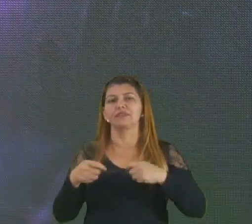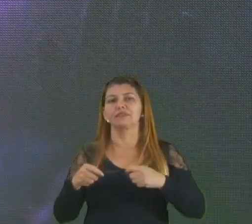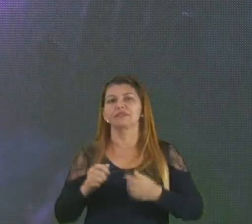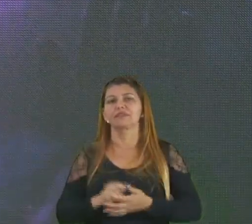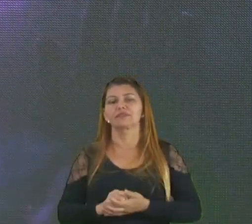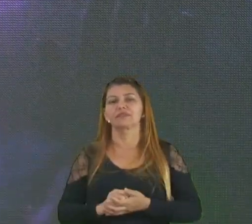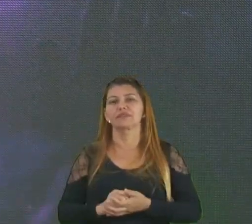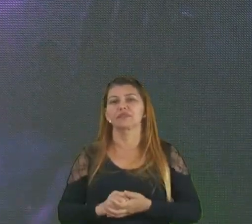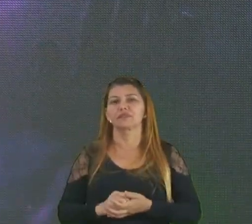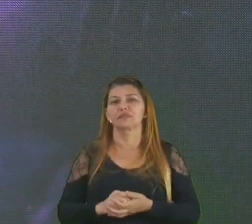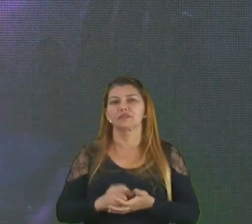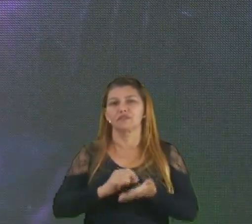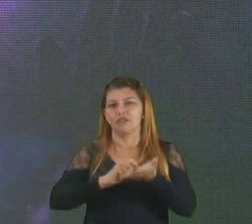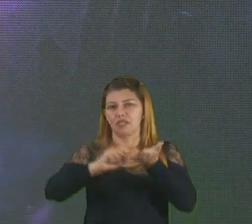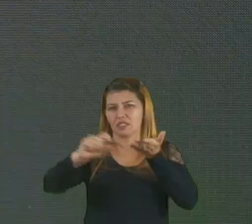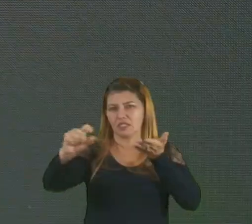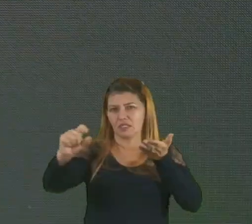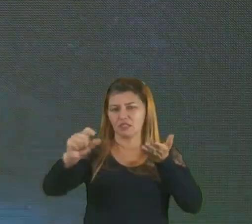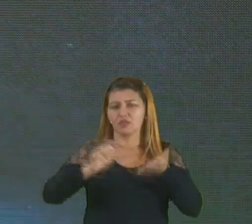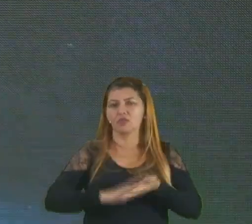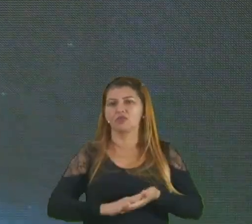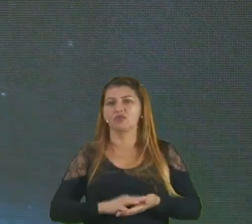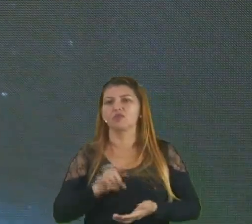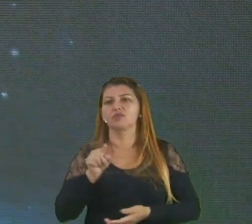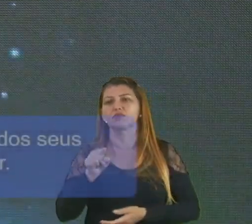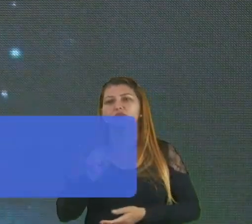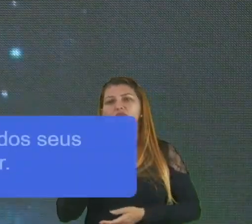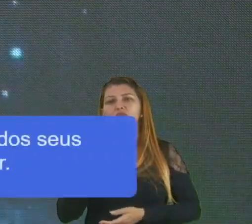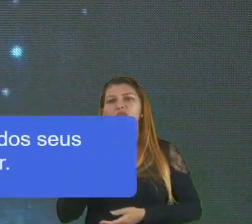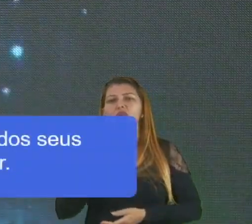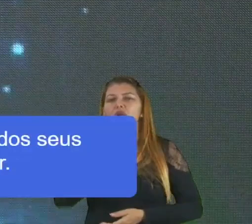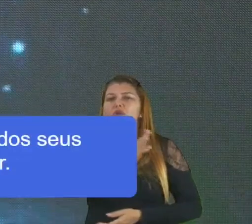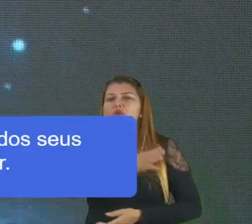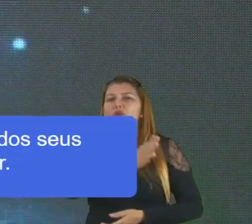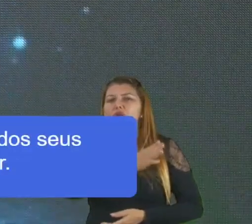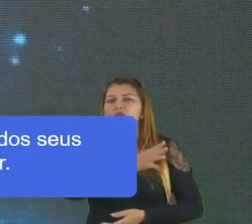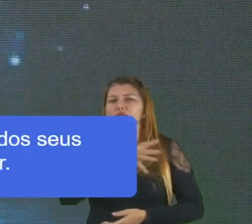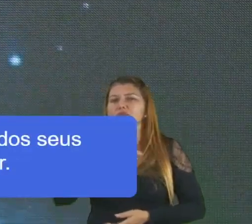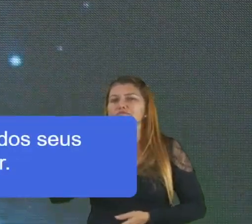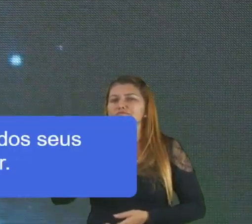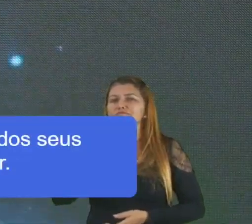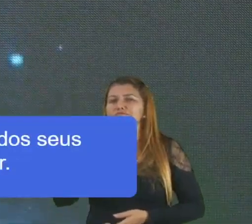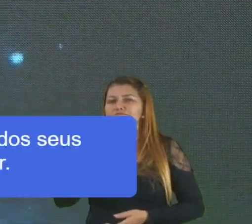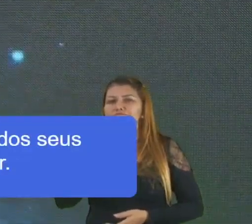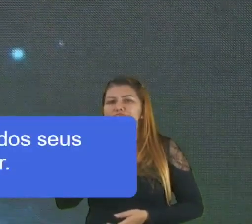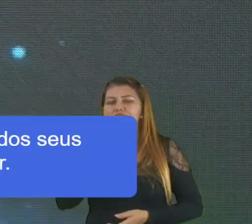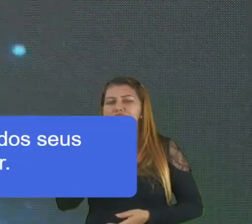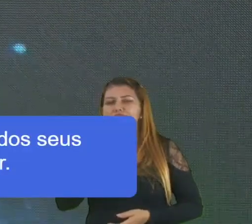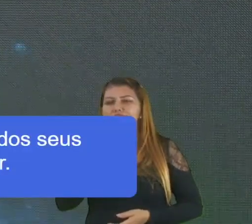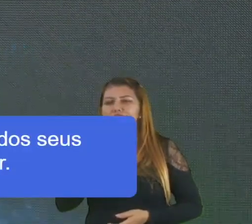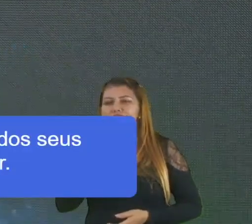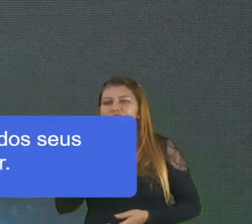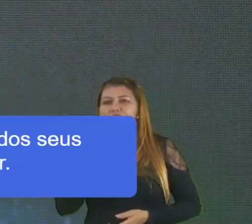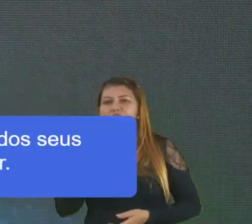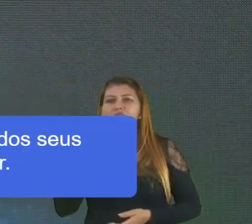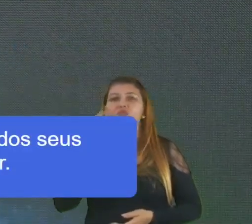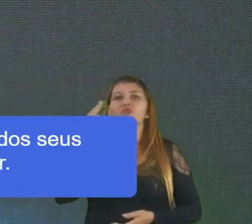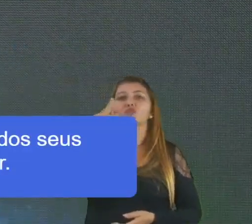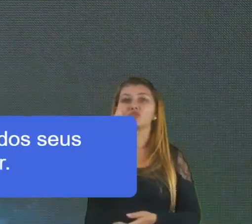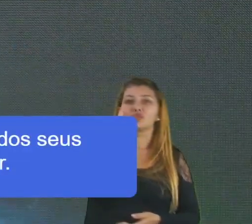e 17 diz assim: proponde, pois, em vossos corações não premeditar como a vez de fazer a vossa